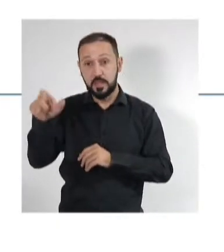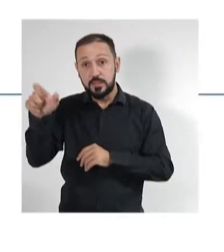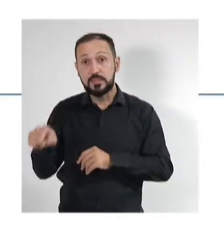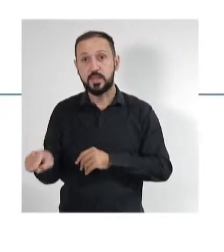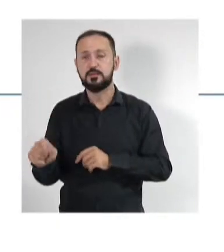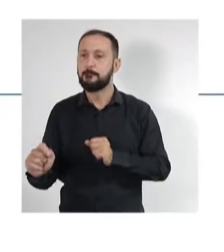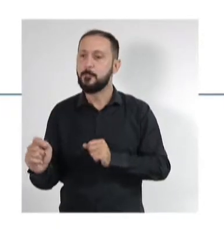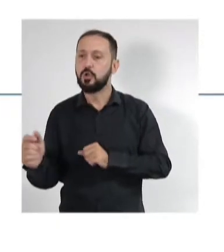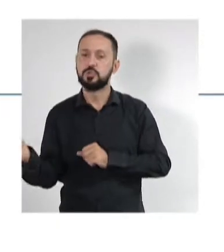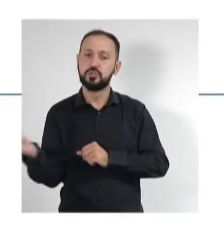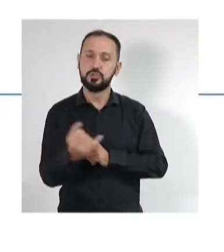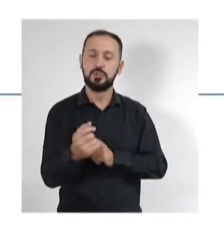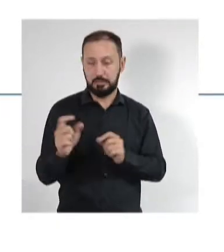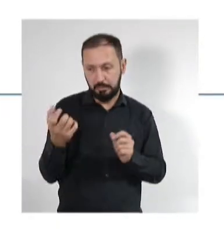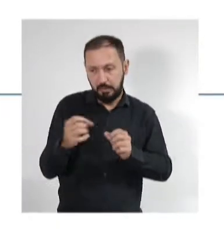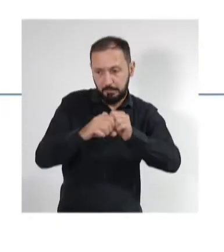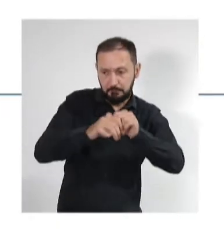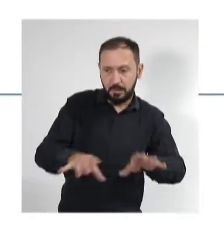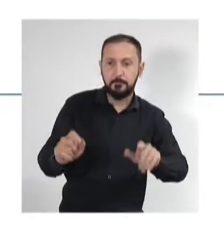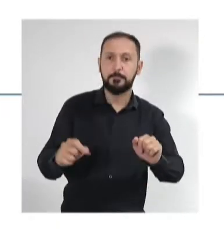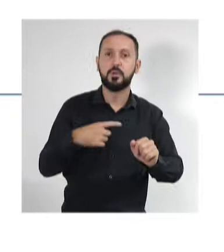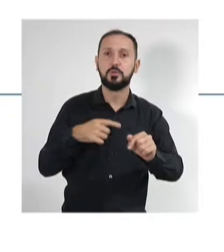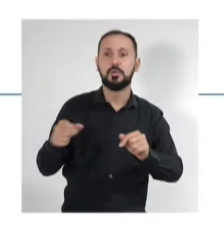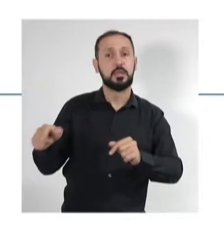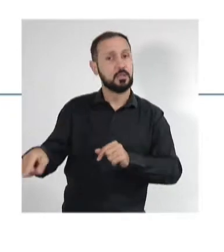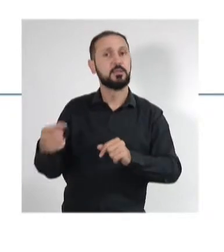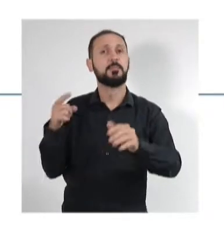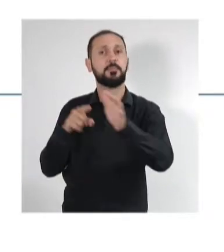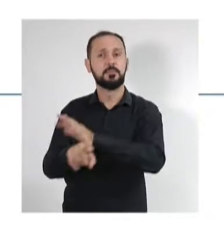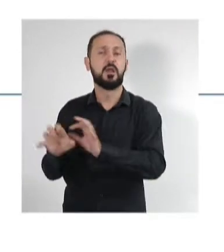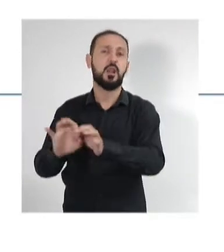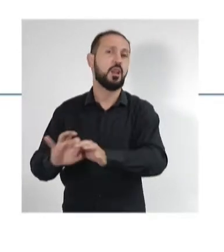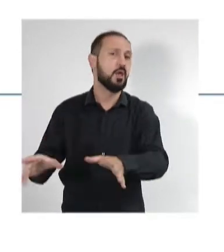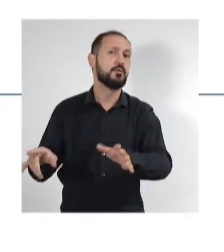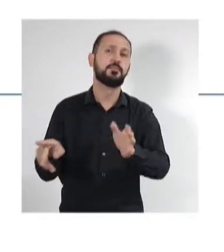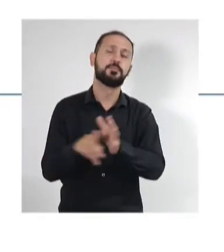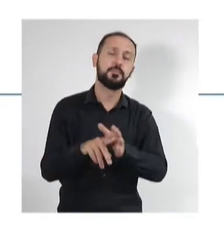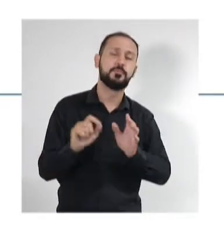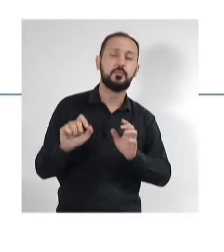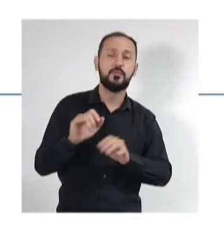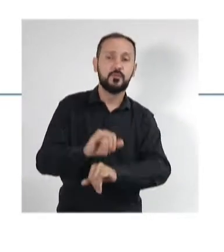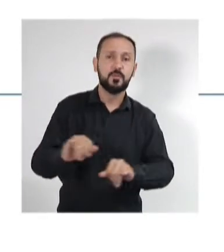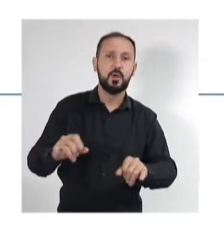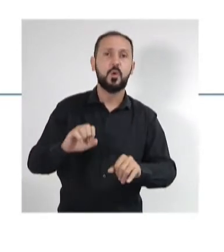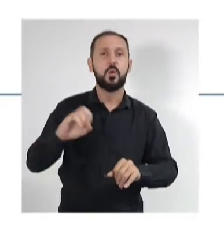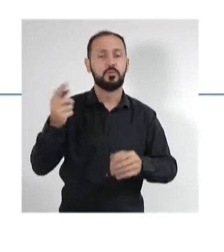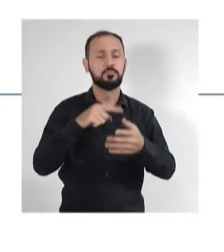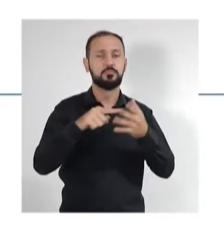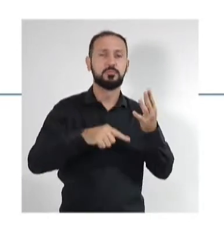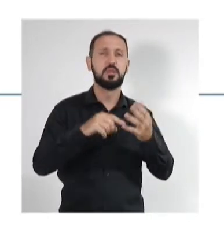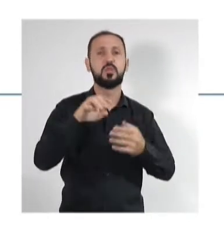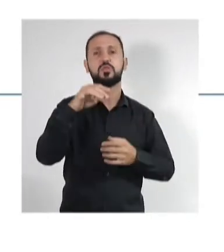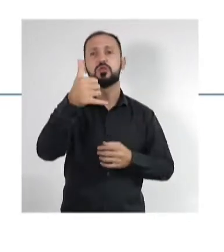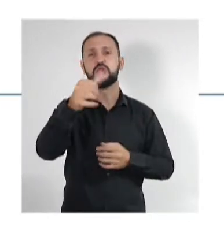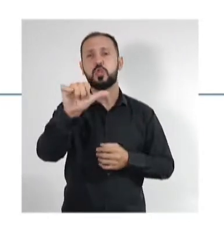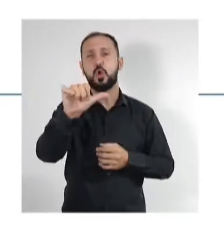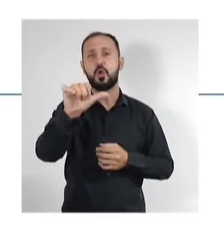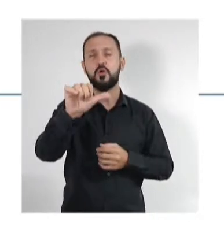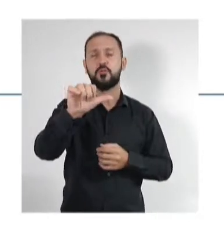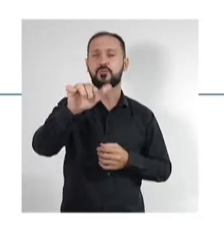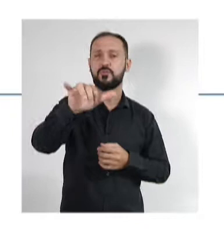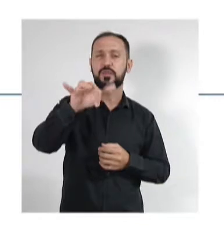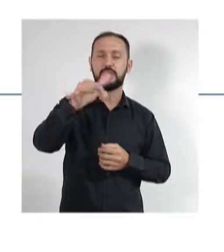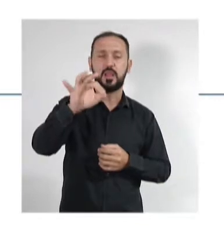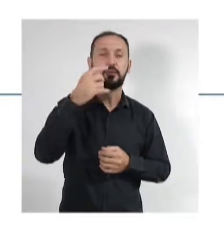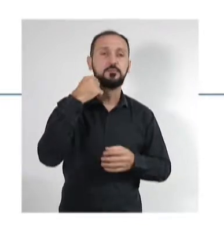você pode compartilhar nessas condições, mediante consentimento livre, inequívoco e informado, ou outras 9 ou 10 hipóteses que existem na